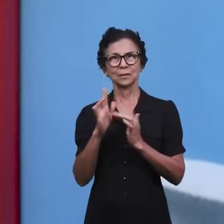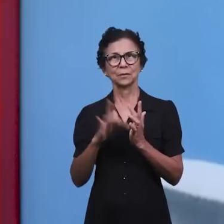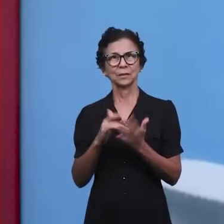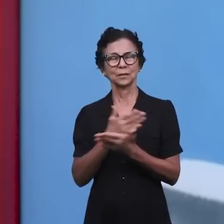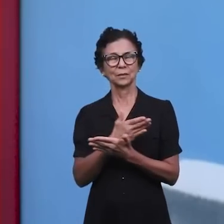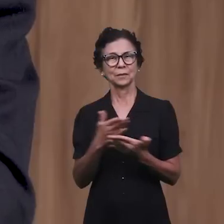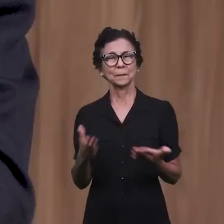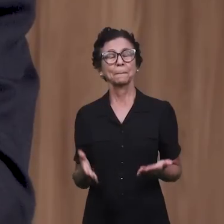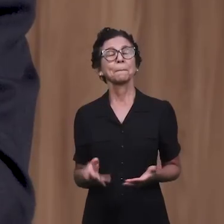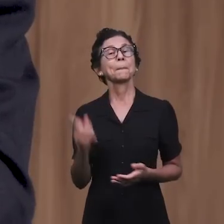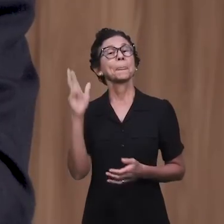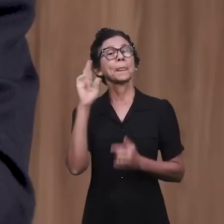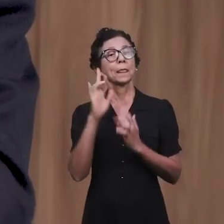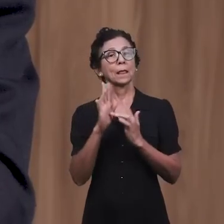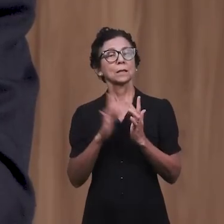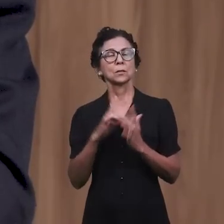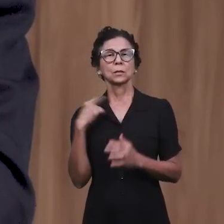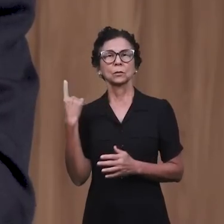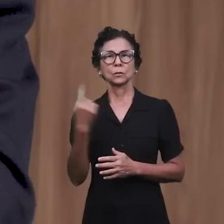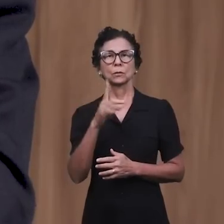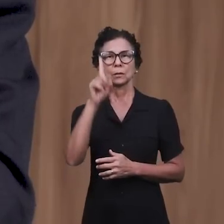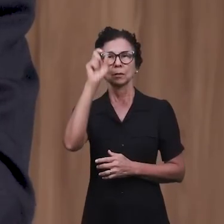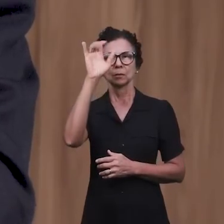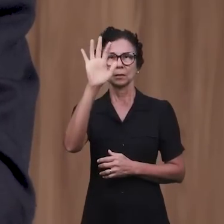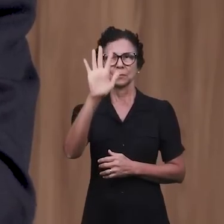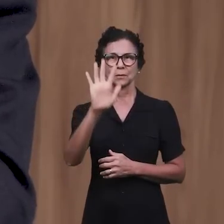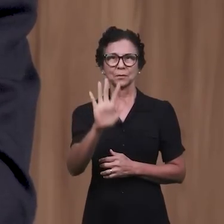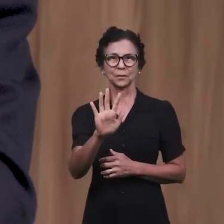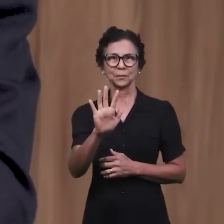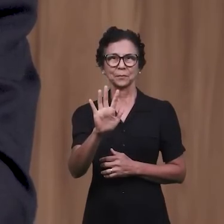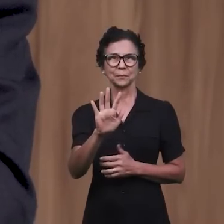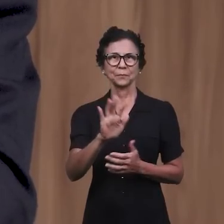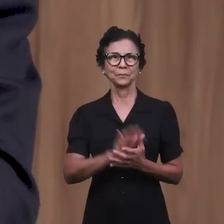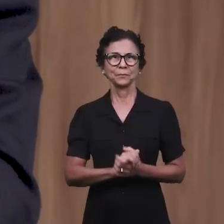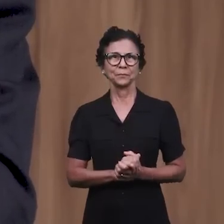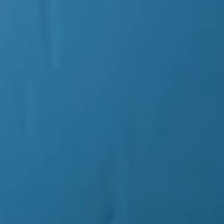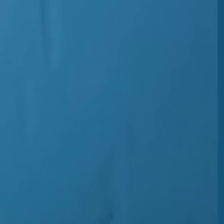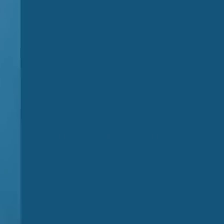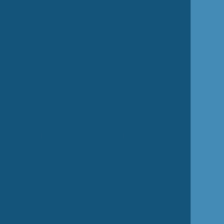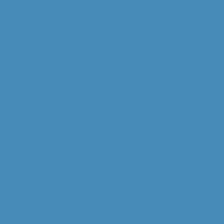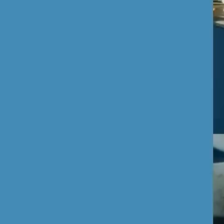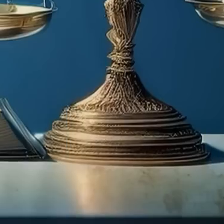Senhor, irmãos. Muito bem, irmãos, a paz do Senhor a todos, que Deus abençoe, até a próxima.